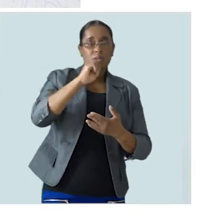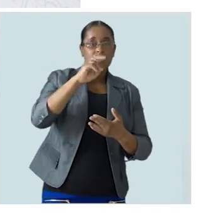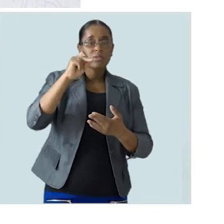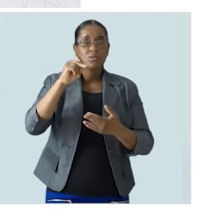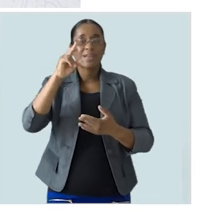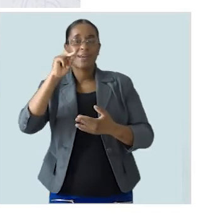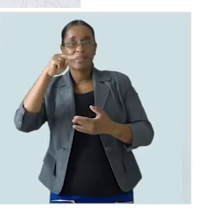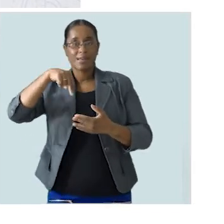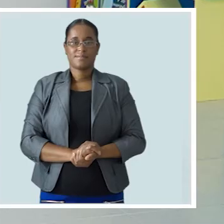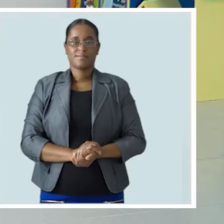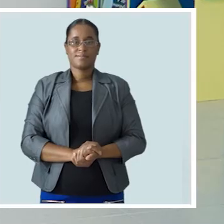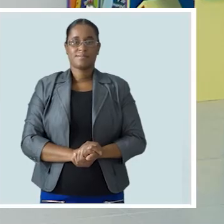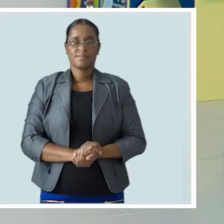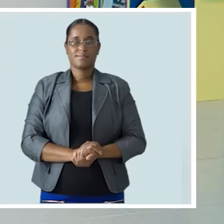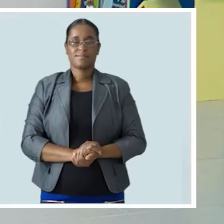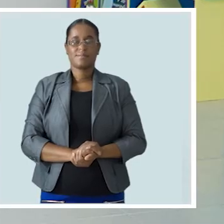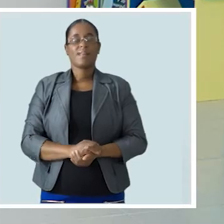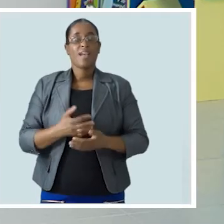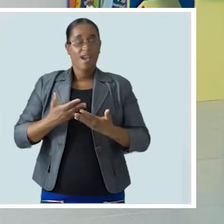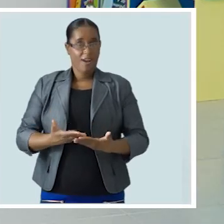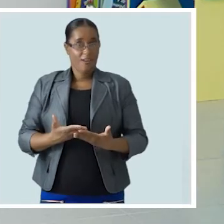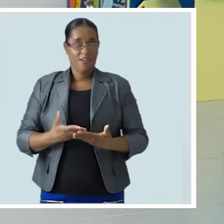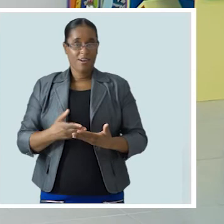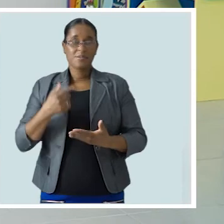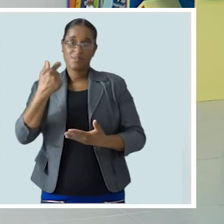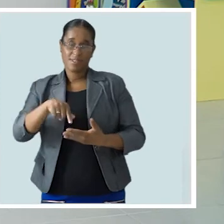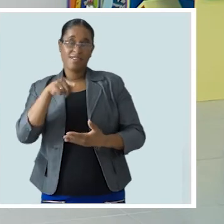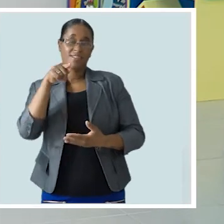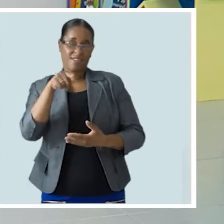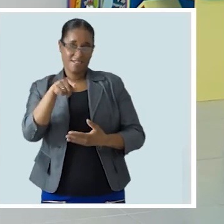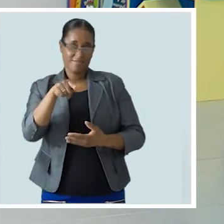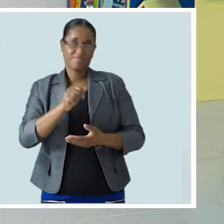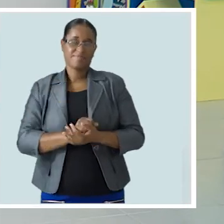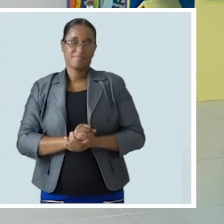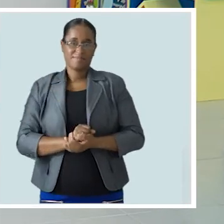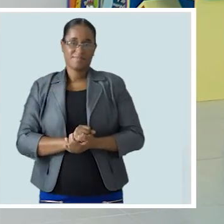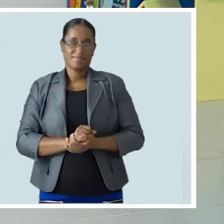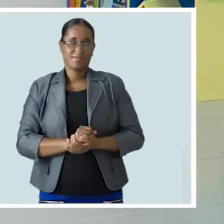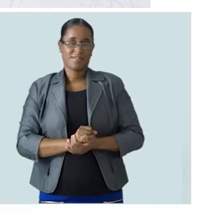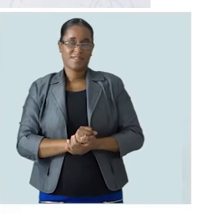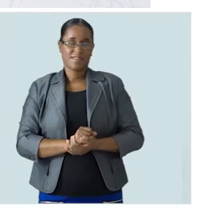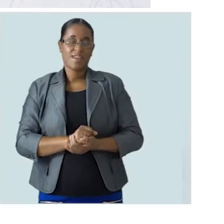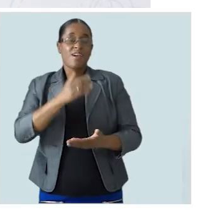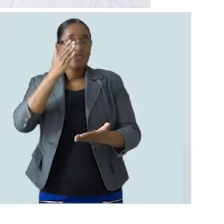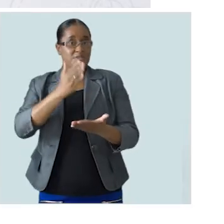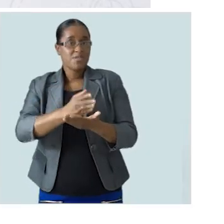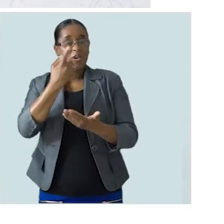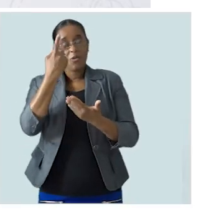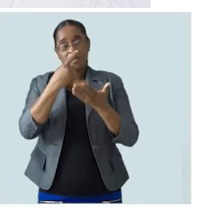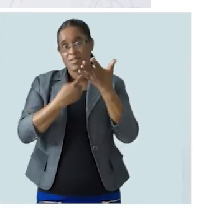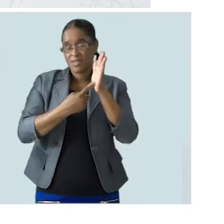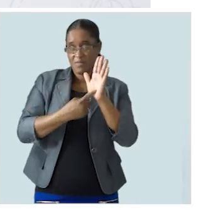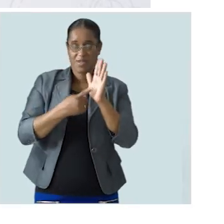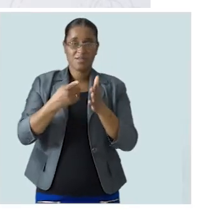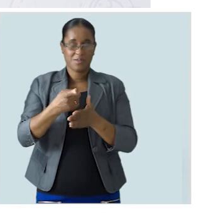absoluto sintético. Muito bem, agora temos aqui só uma